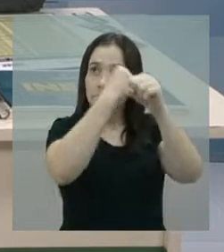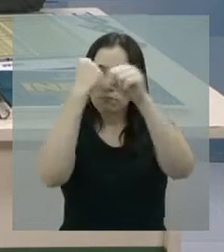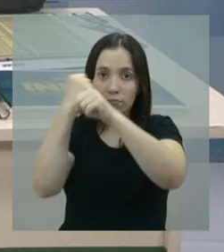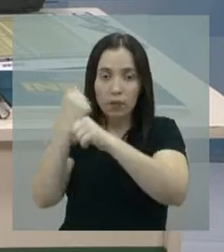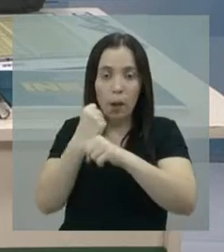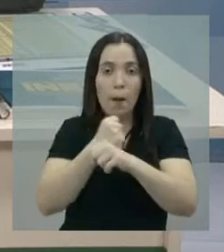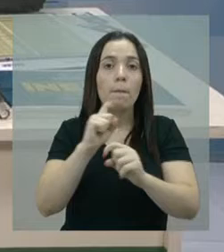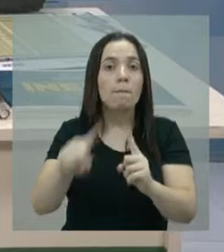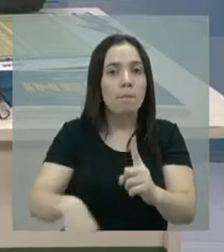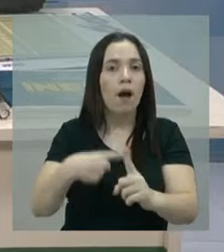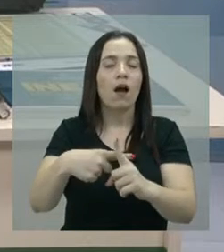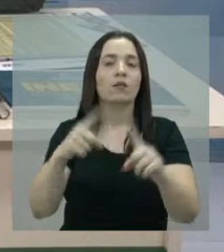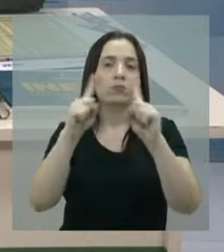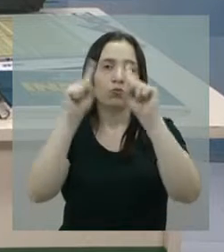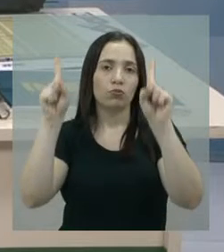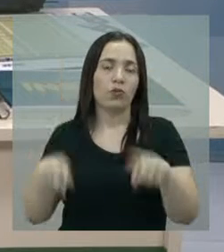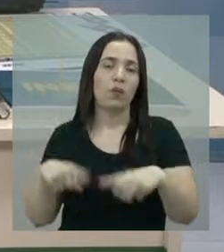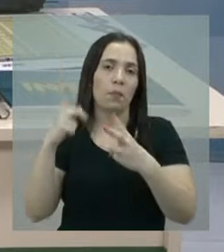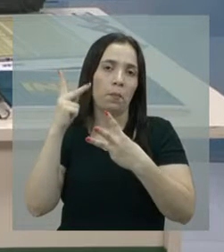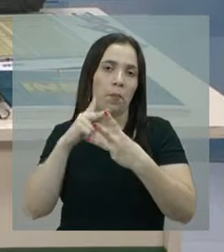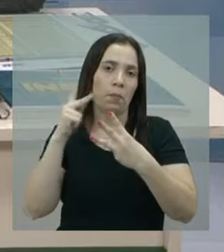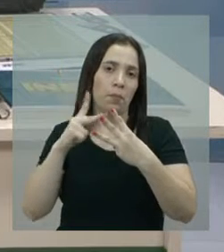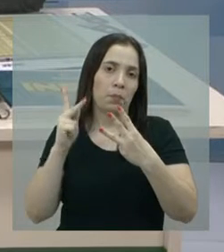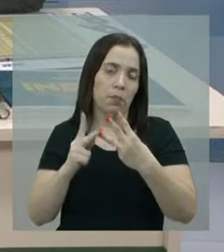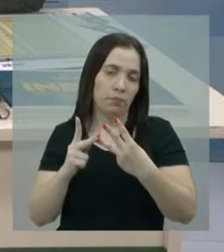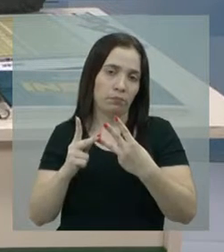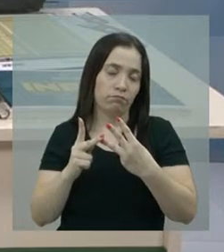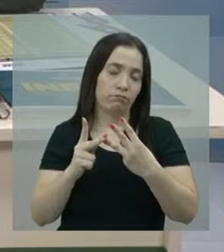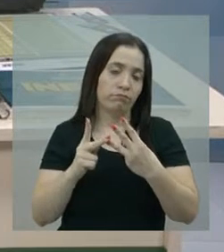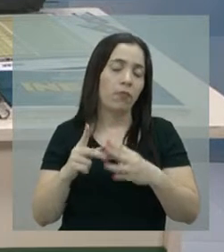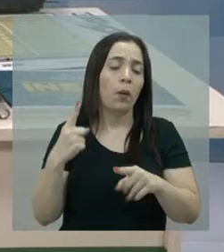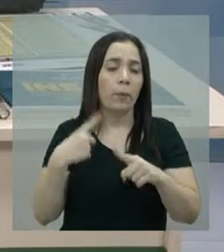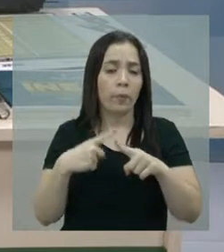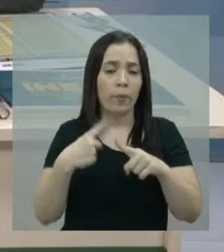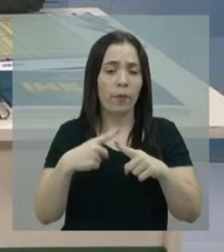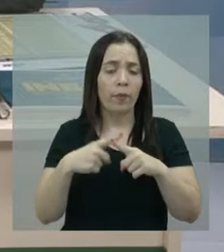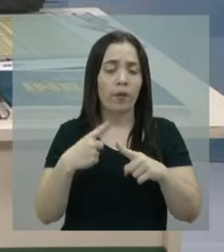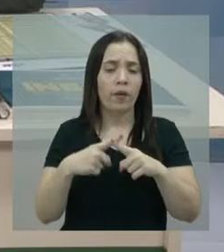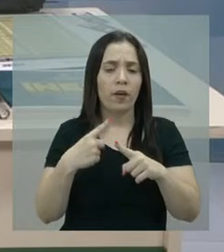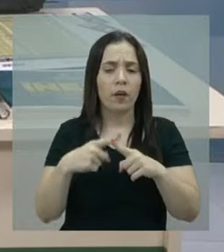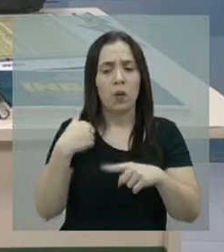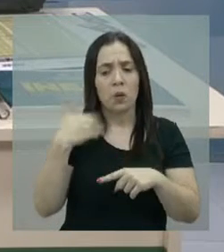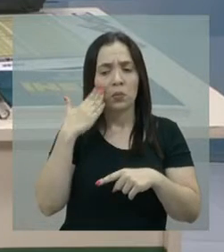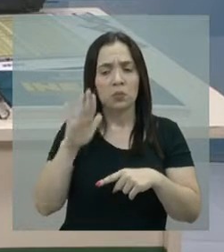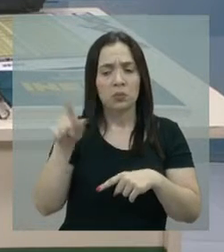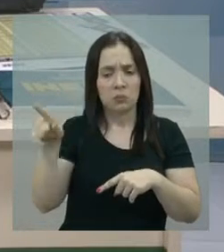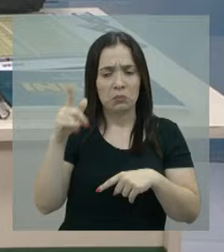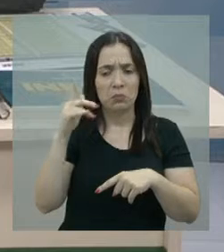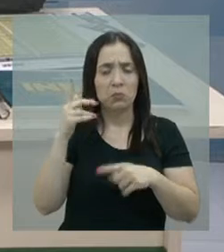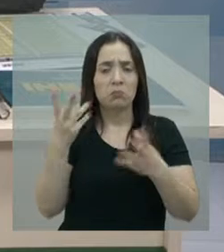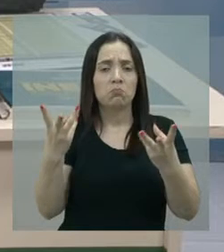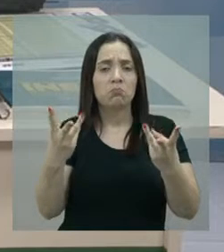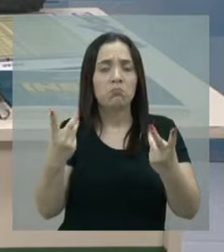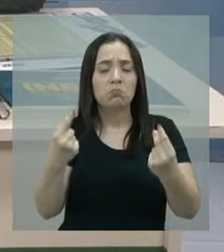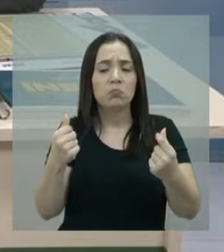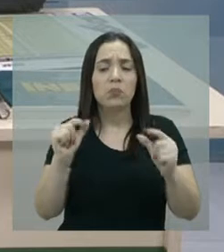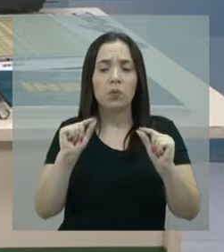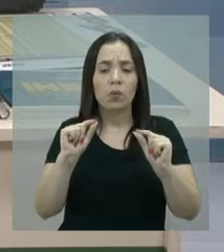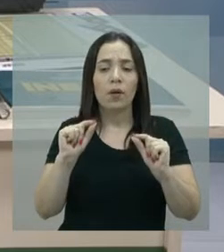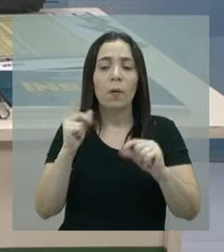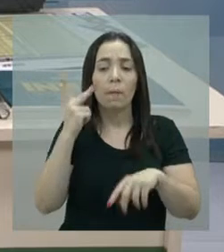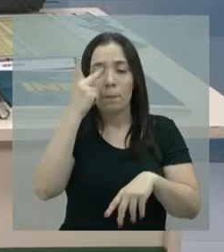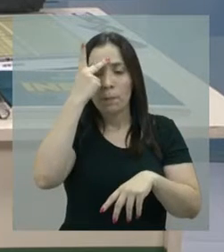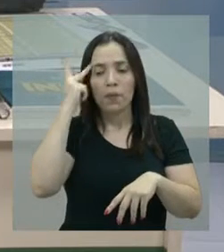tenha... Eu falo muito isso porque eu não tenho esse dado, mas você tem, doutor João, que é a questão do